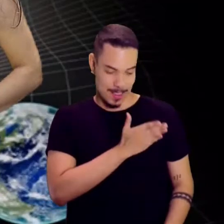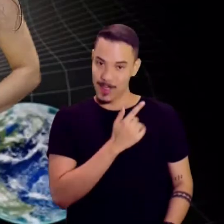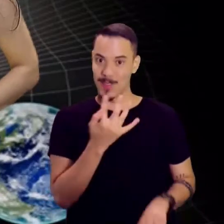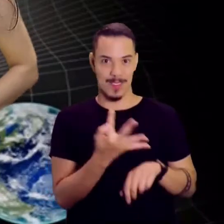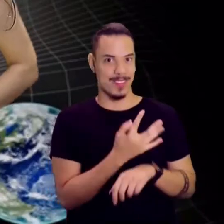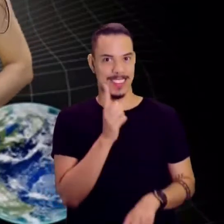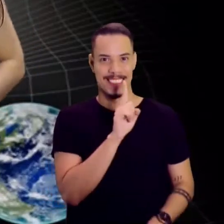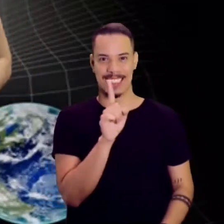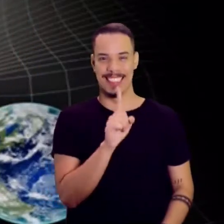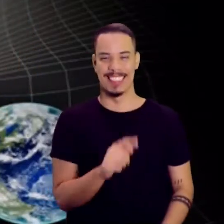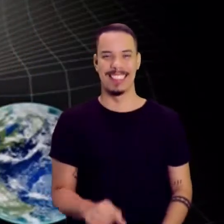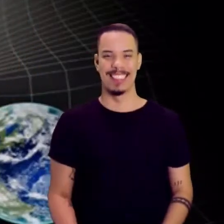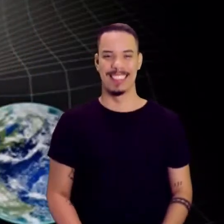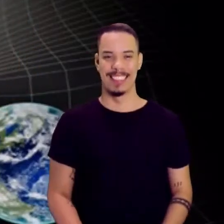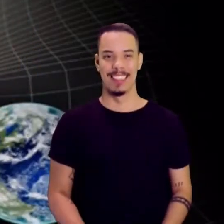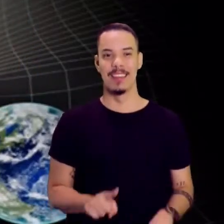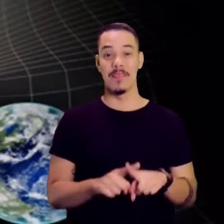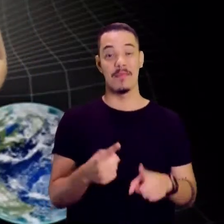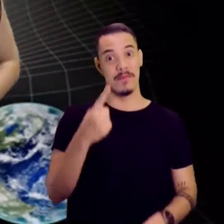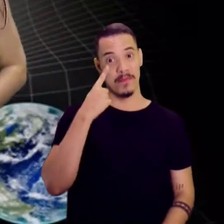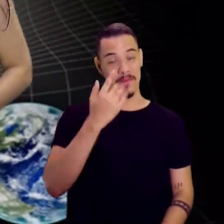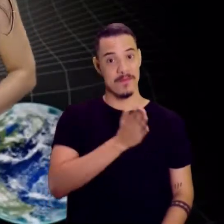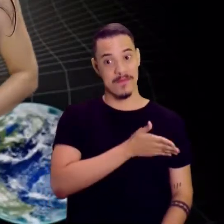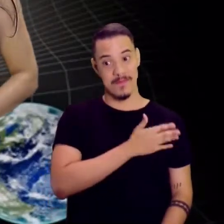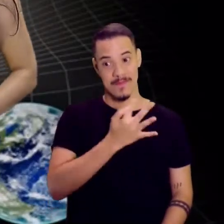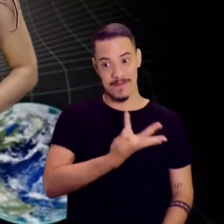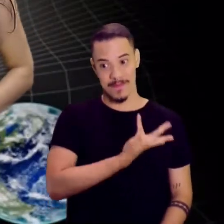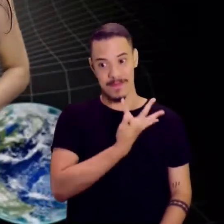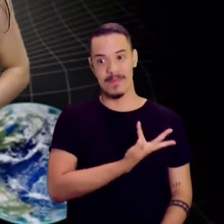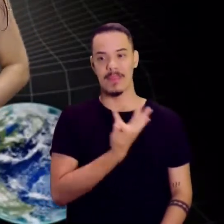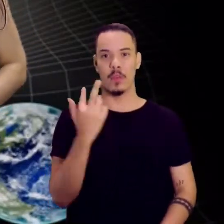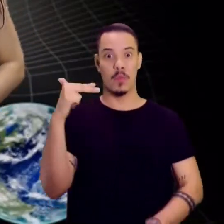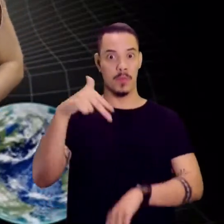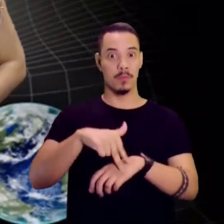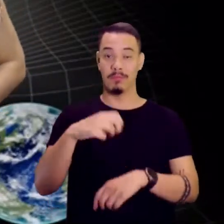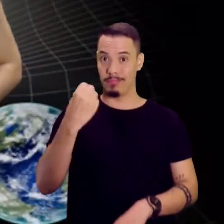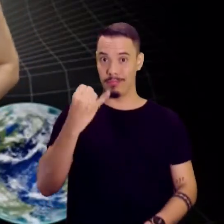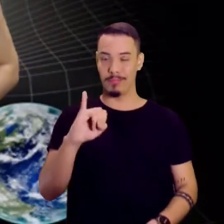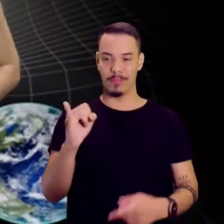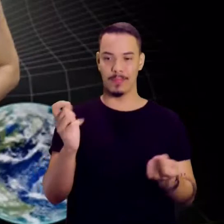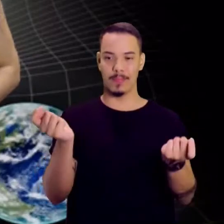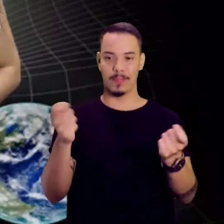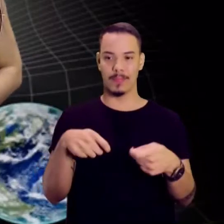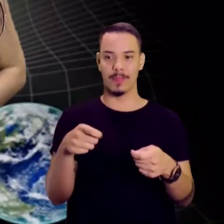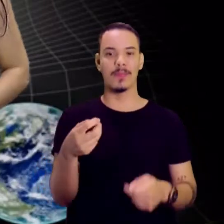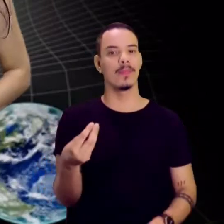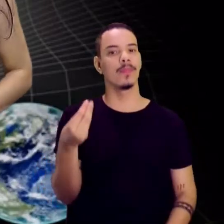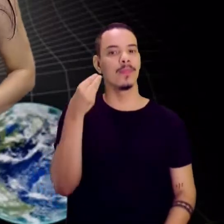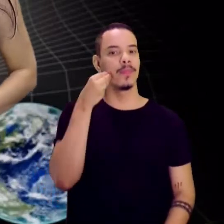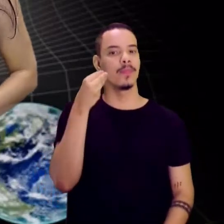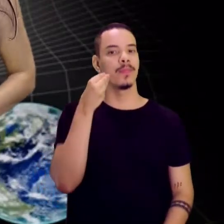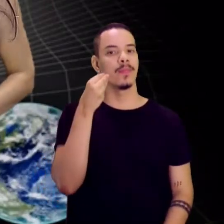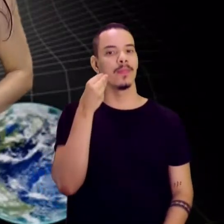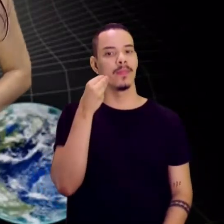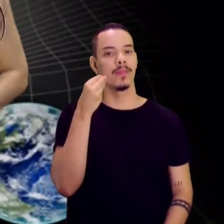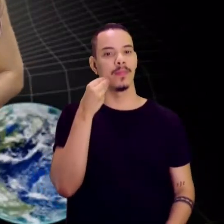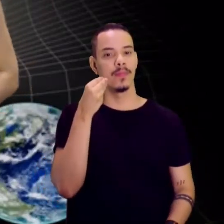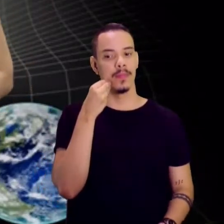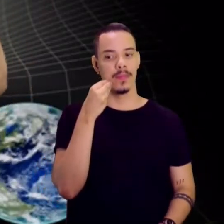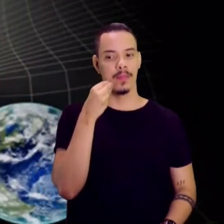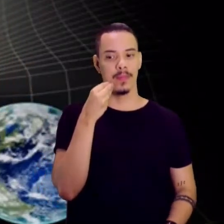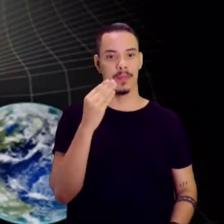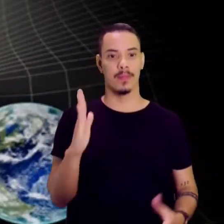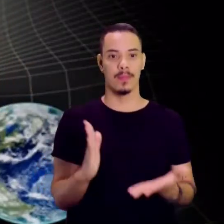coração. Tem que ver se o meu coração aguenta, mas se aguentar... Experimentar como é que é os princípios físicos, né,